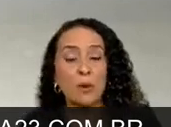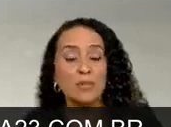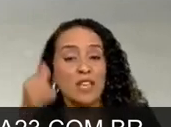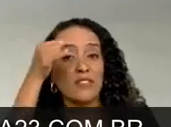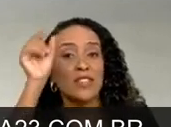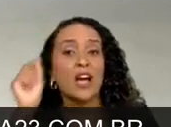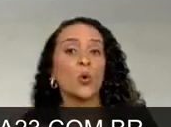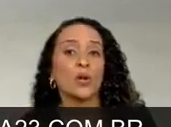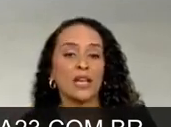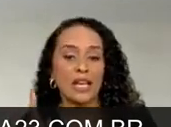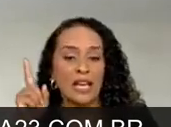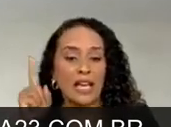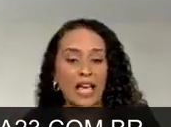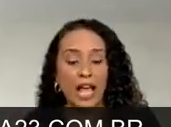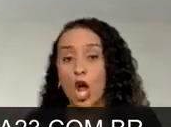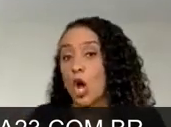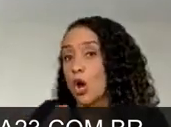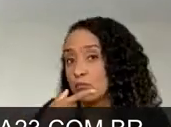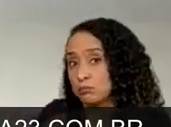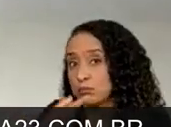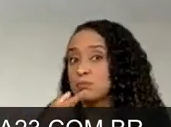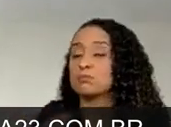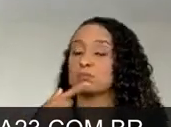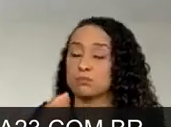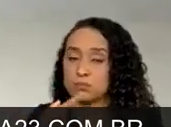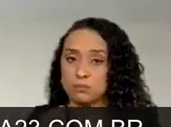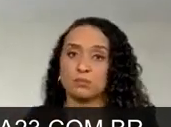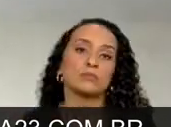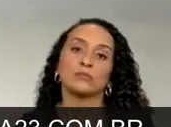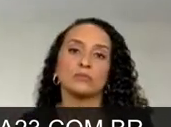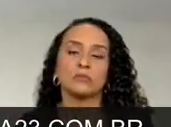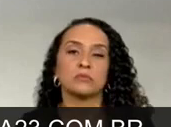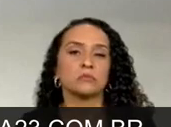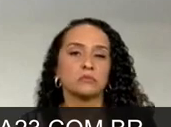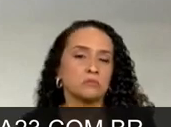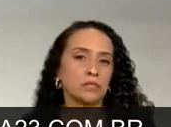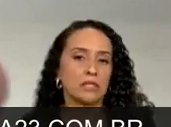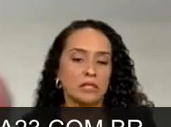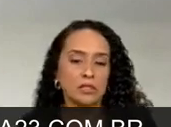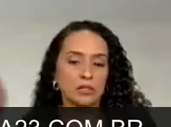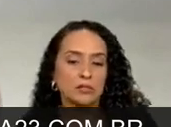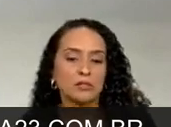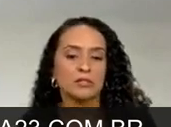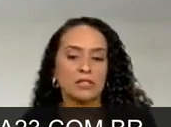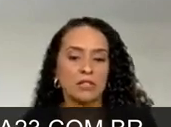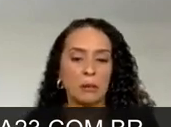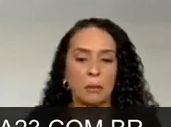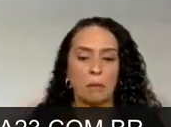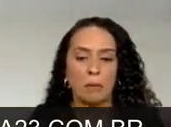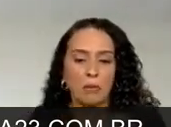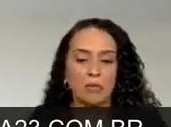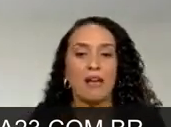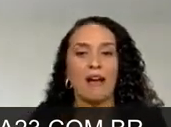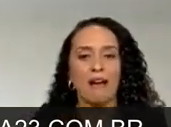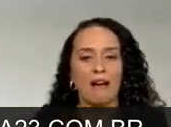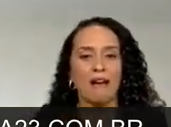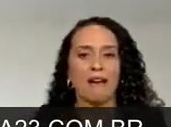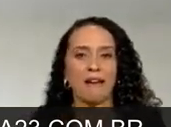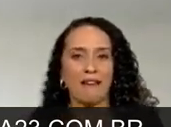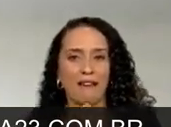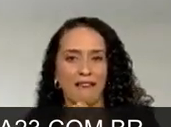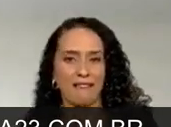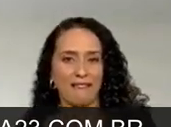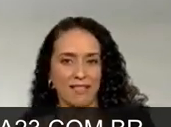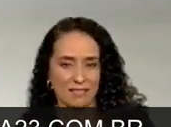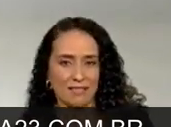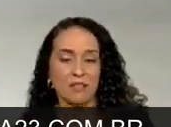evitar é medicamentos à base de ácido acetil salicílico, como o AS, né,